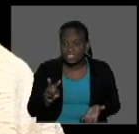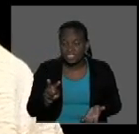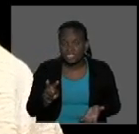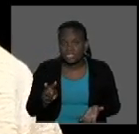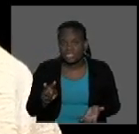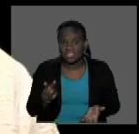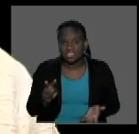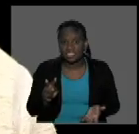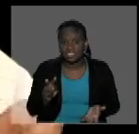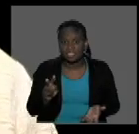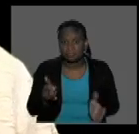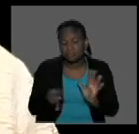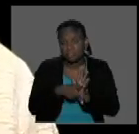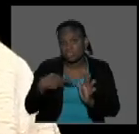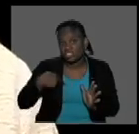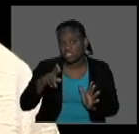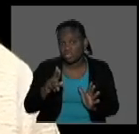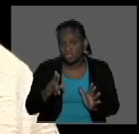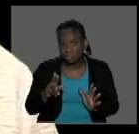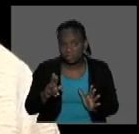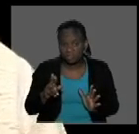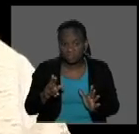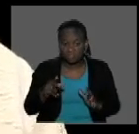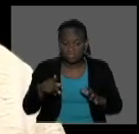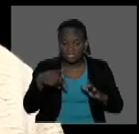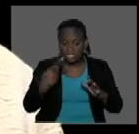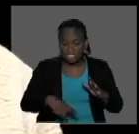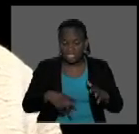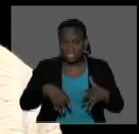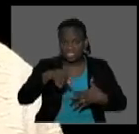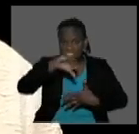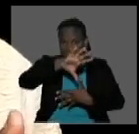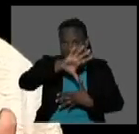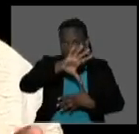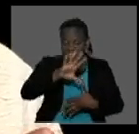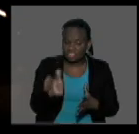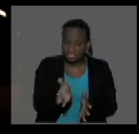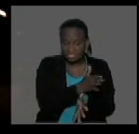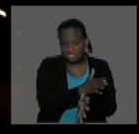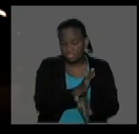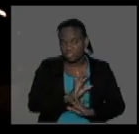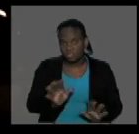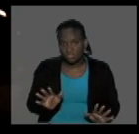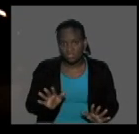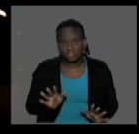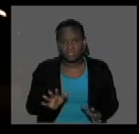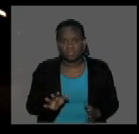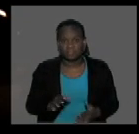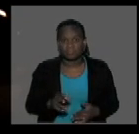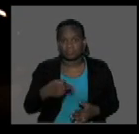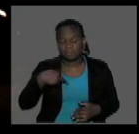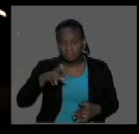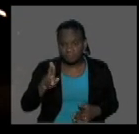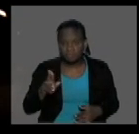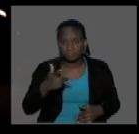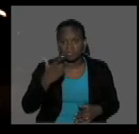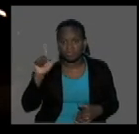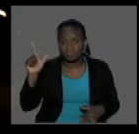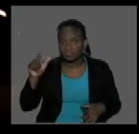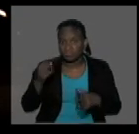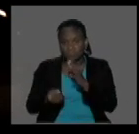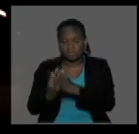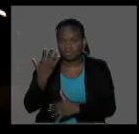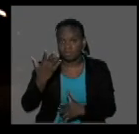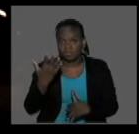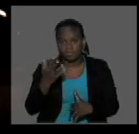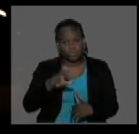visão estritamente religiosa, ocidental e do universo religioso de outra